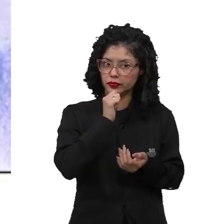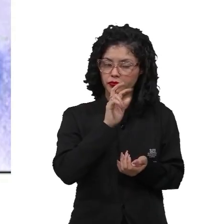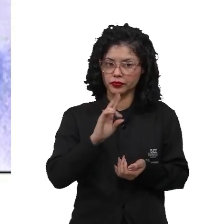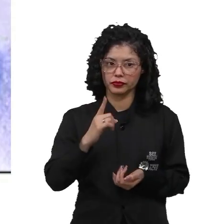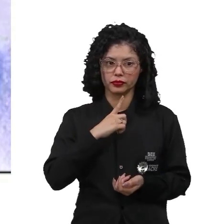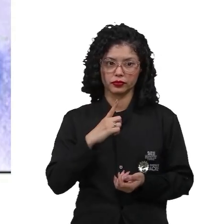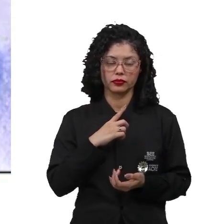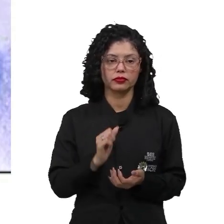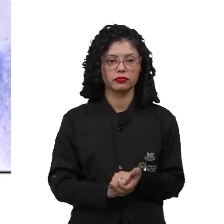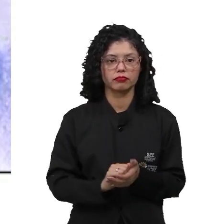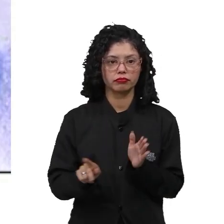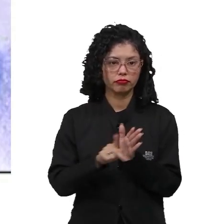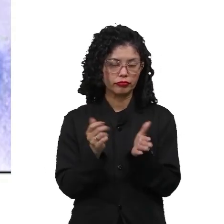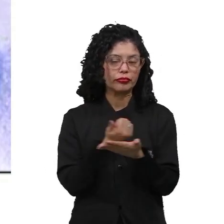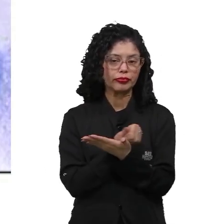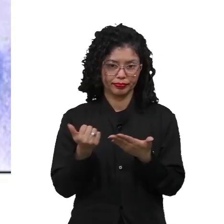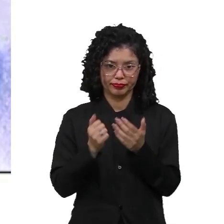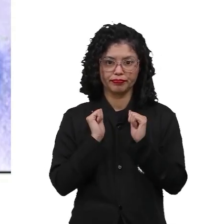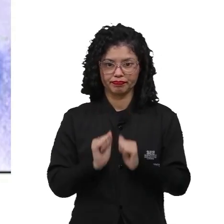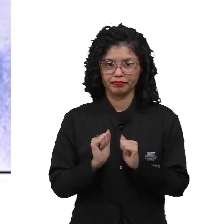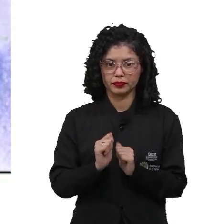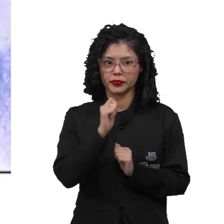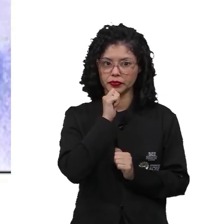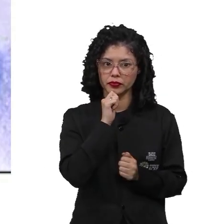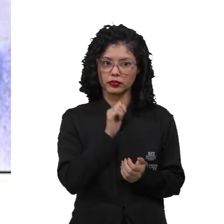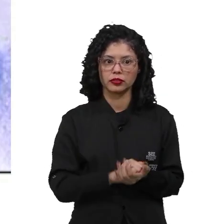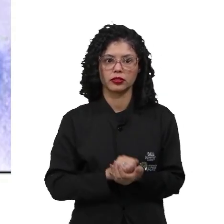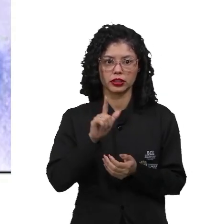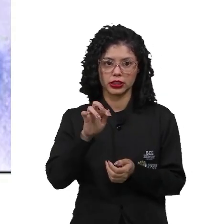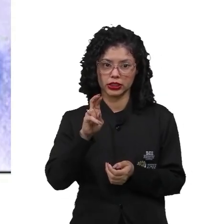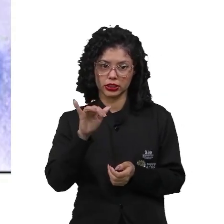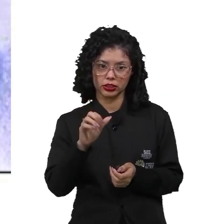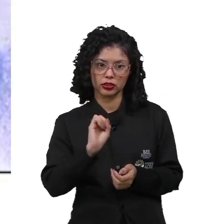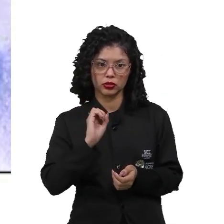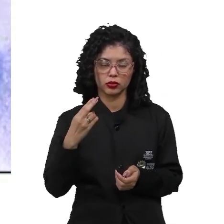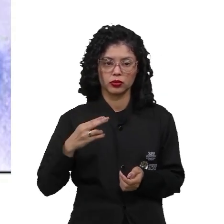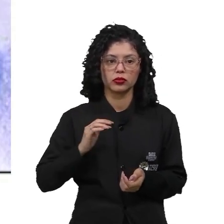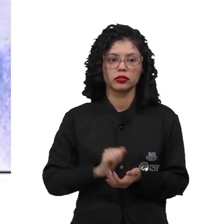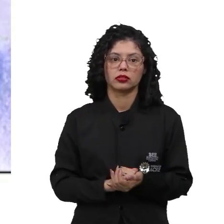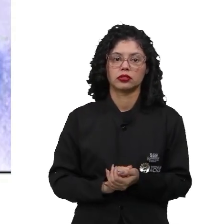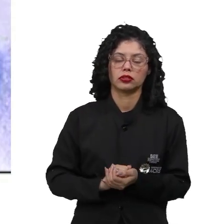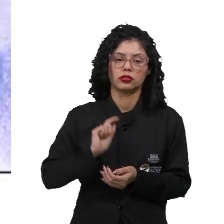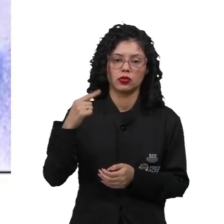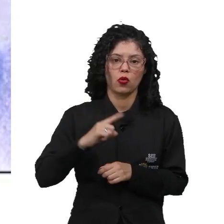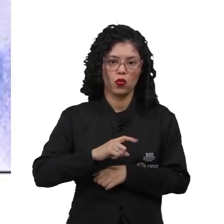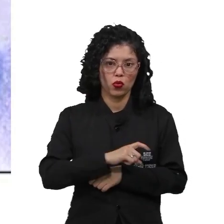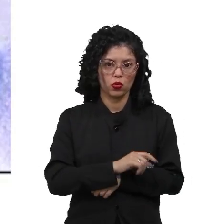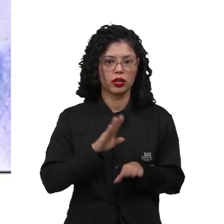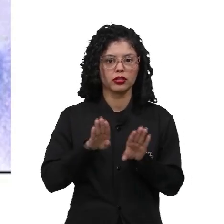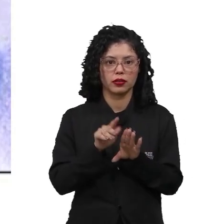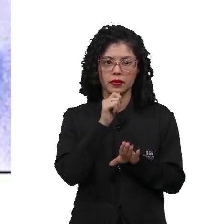ser ativada, né? Então pode ser ativada por alérgenos ou parasitas e vão liberar instantaneamente